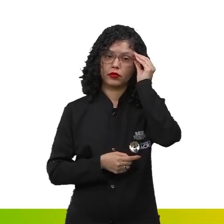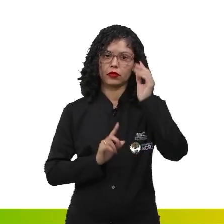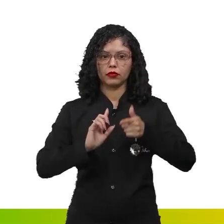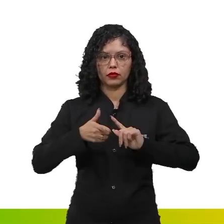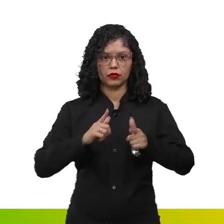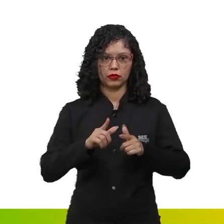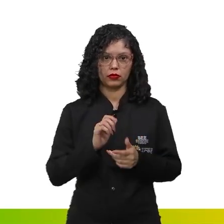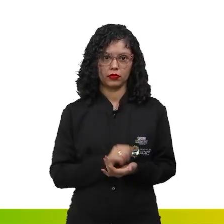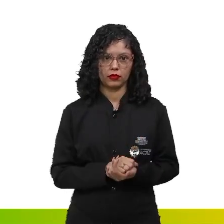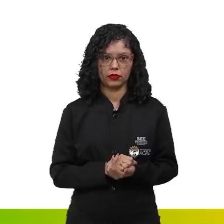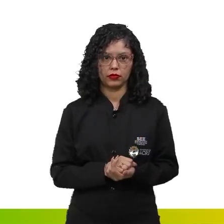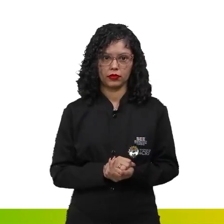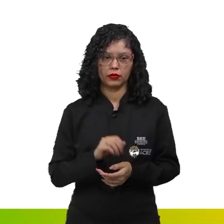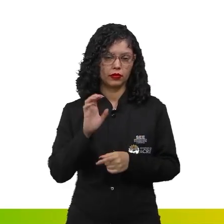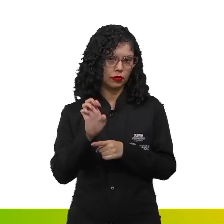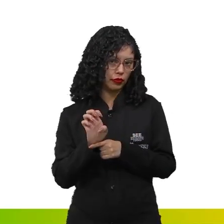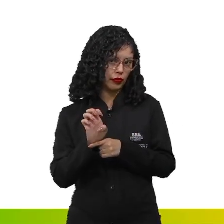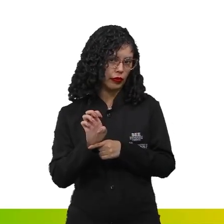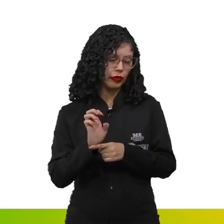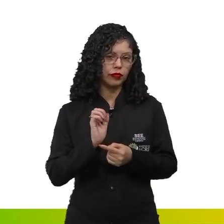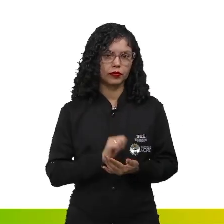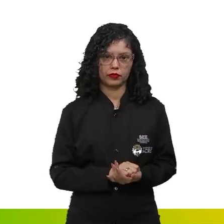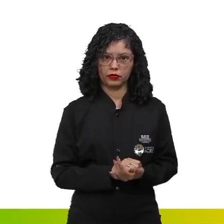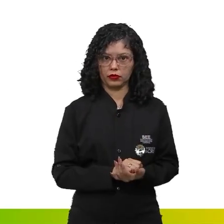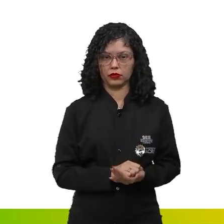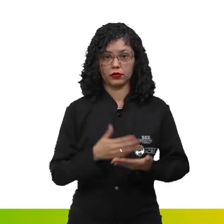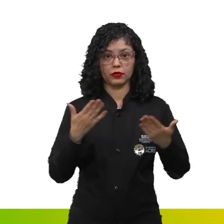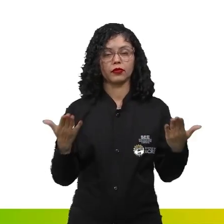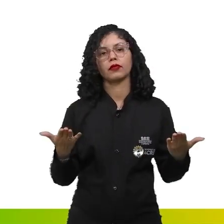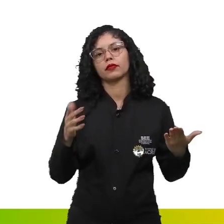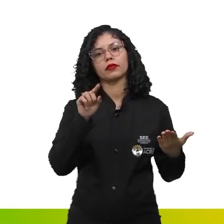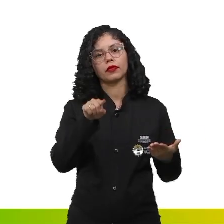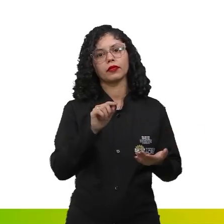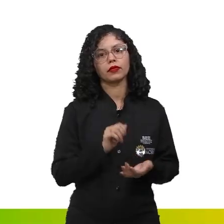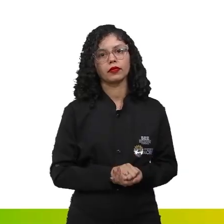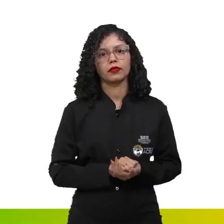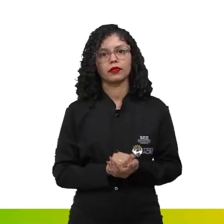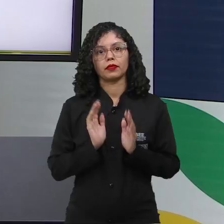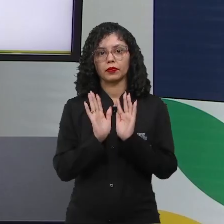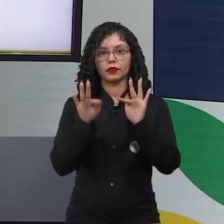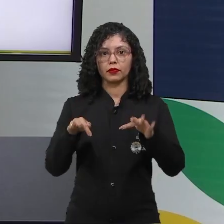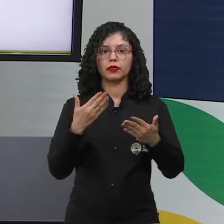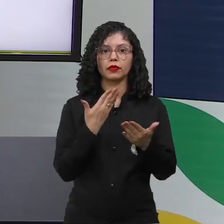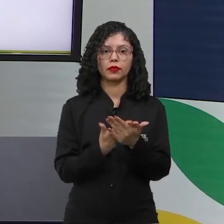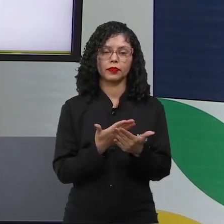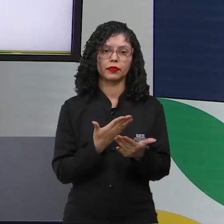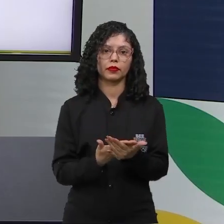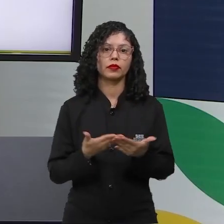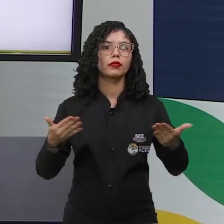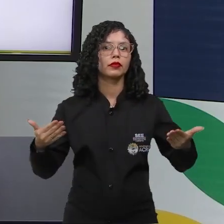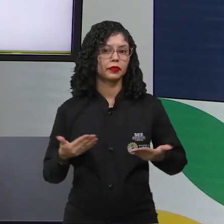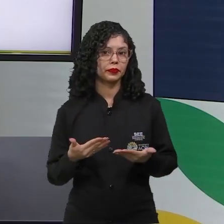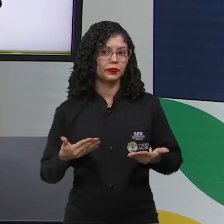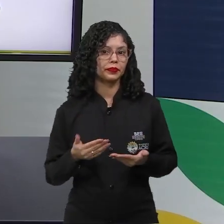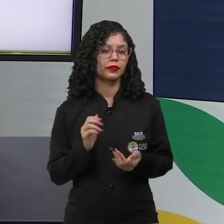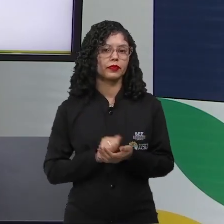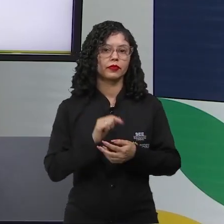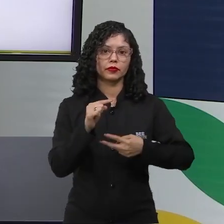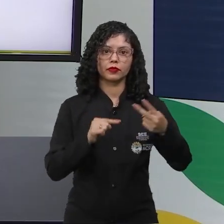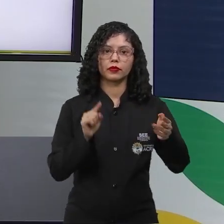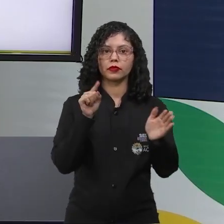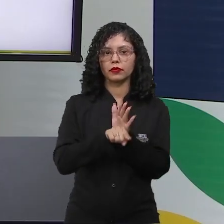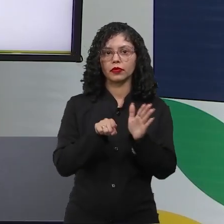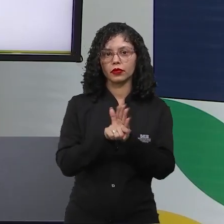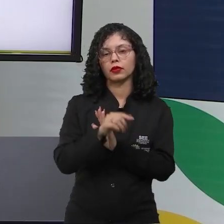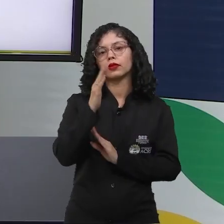alternativa correta aqui vai ser letra E. E assim, nós encerramos a nossa aula com essas duas